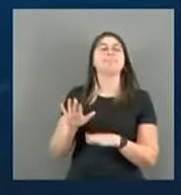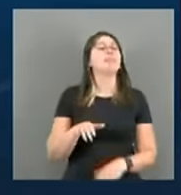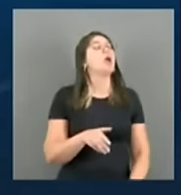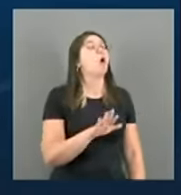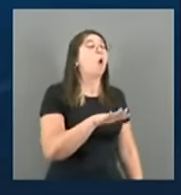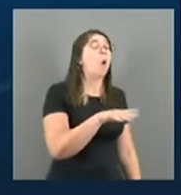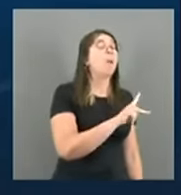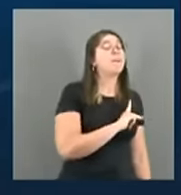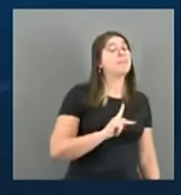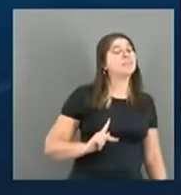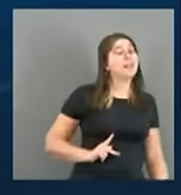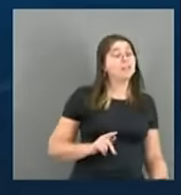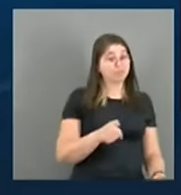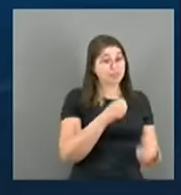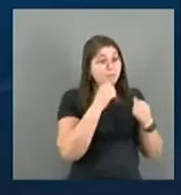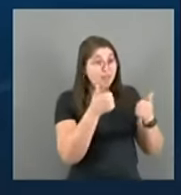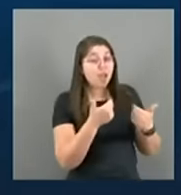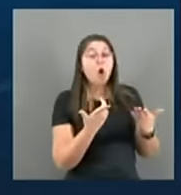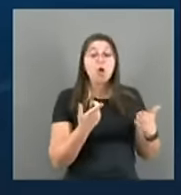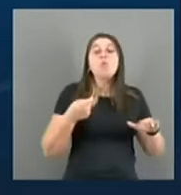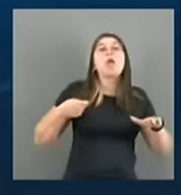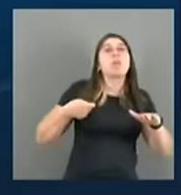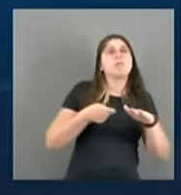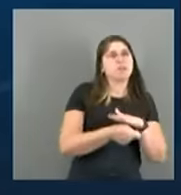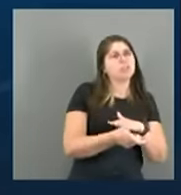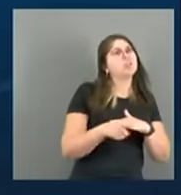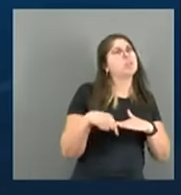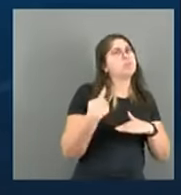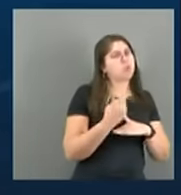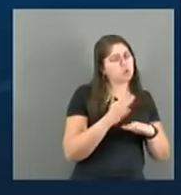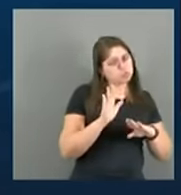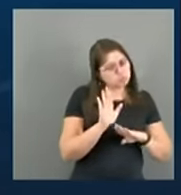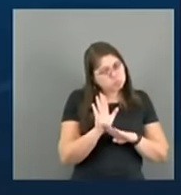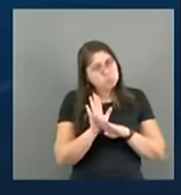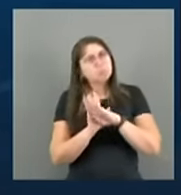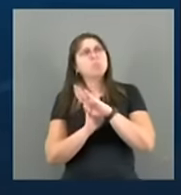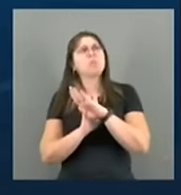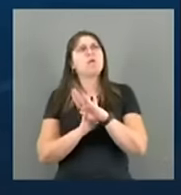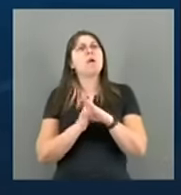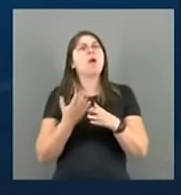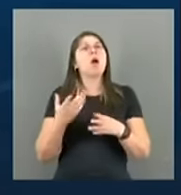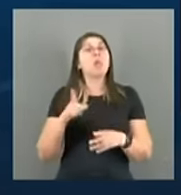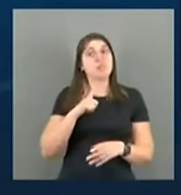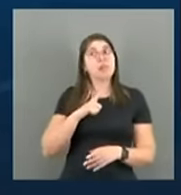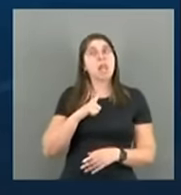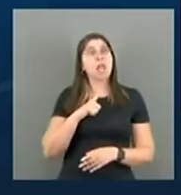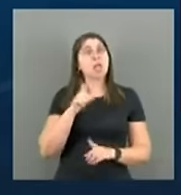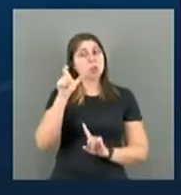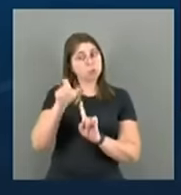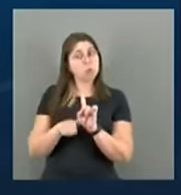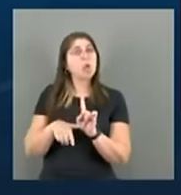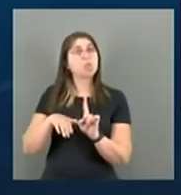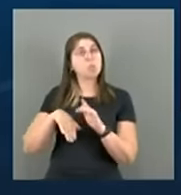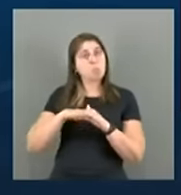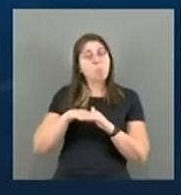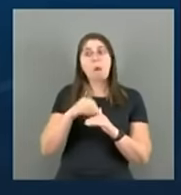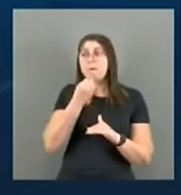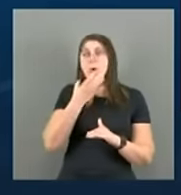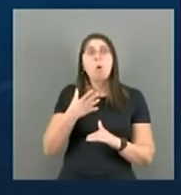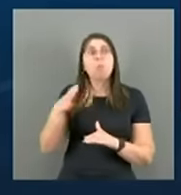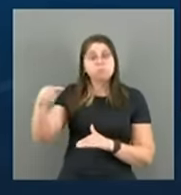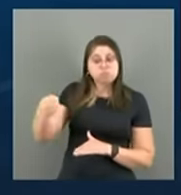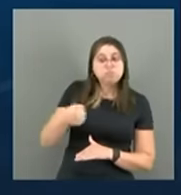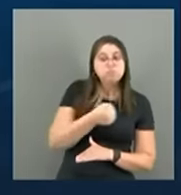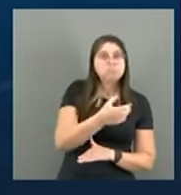tal. Seguinte, quero investir no seu time para a gente subir. Comecei a trazer jogadores de nome, mostrando para ela que realmente